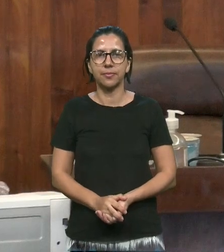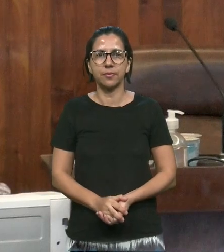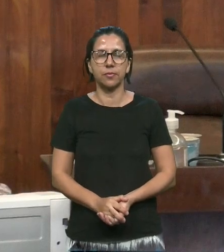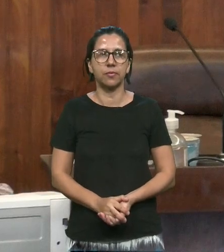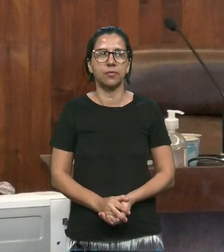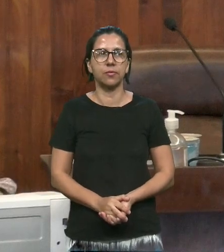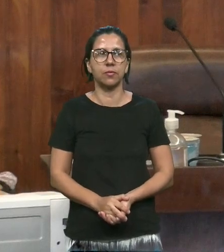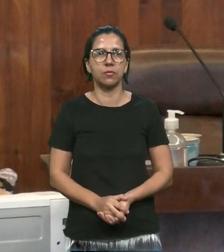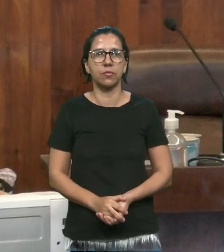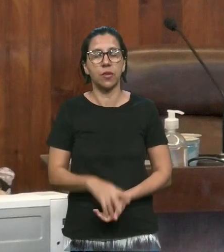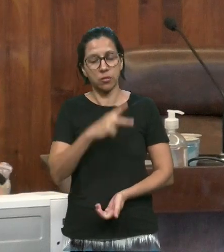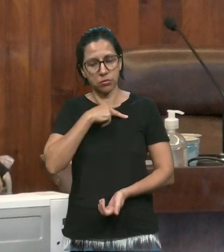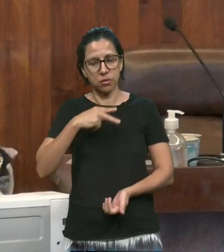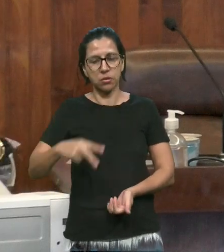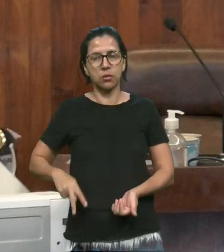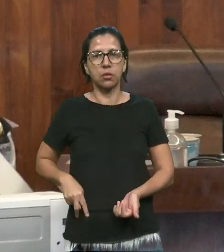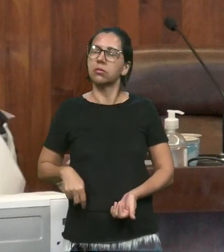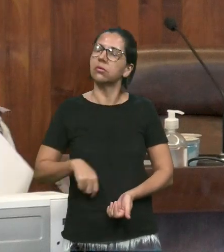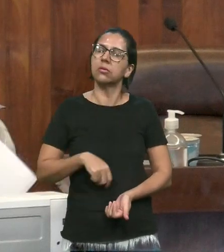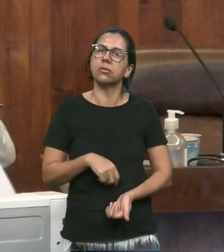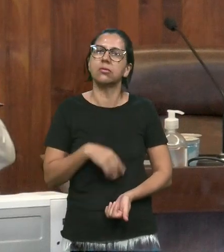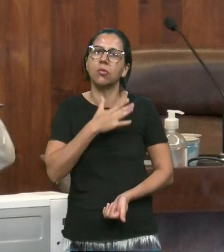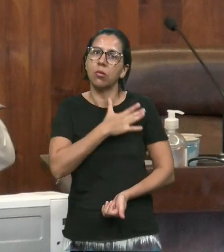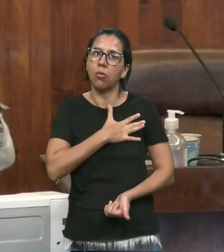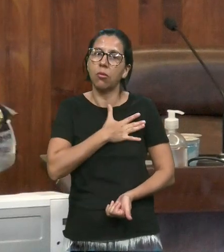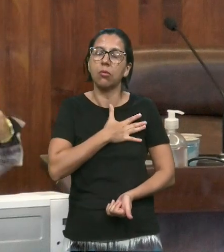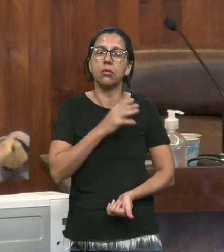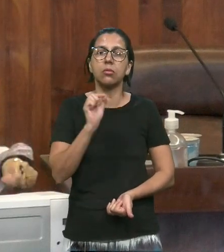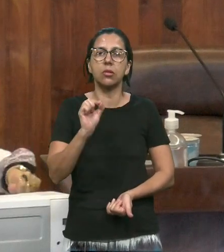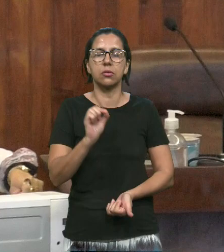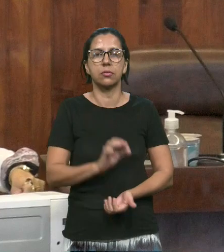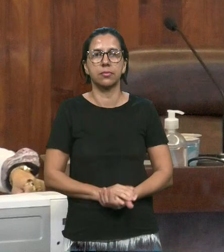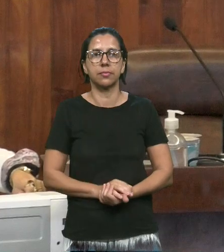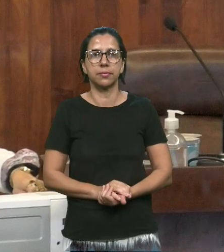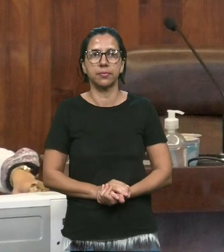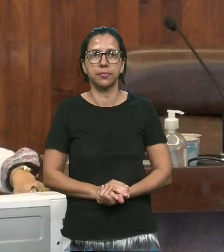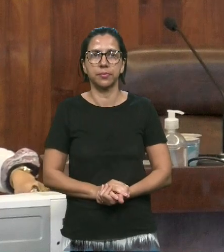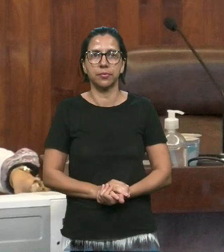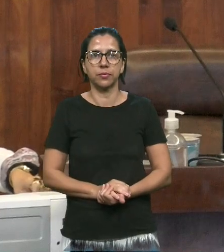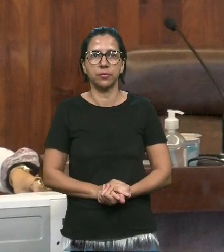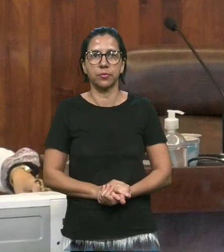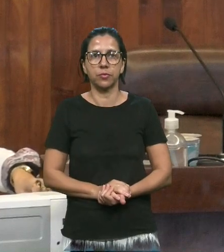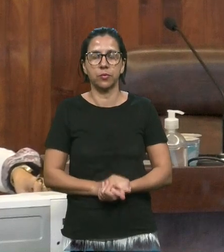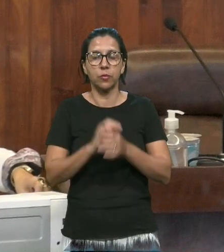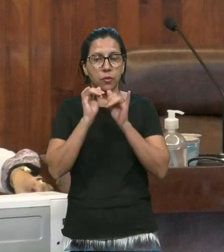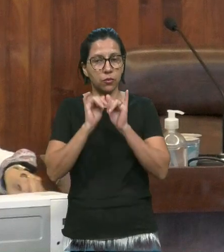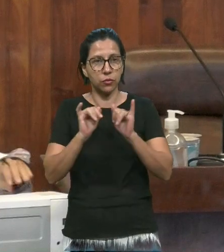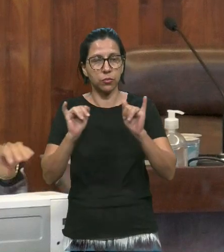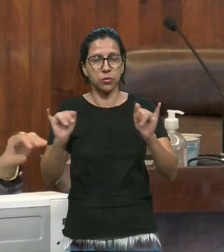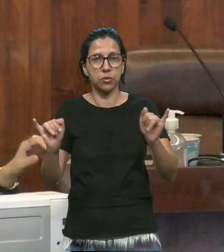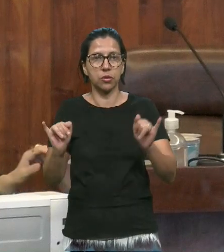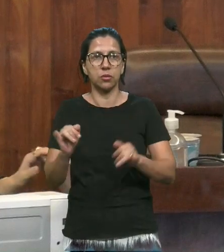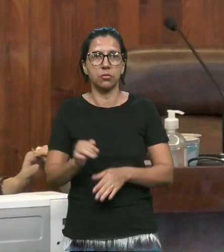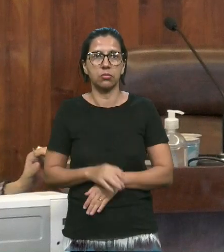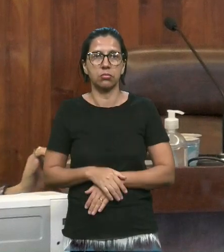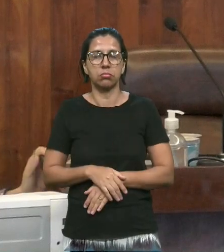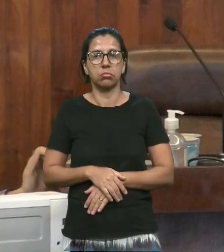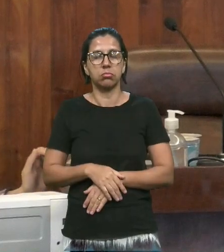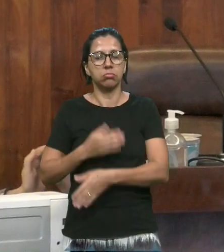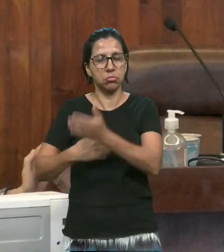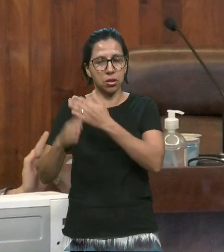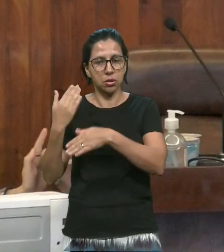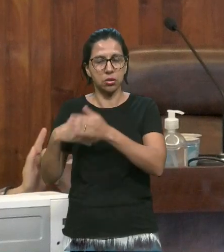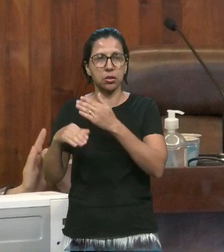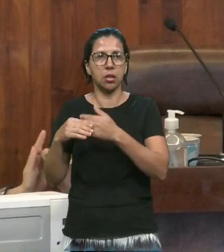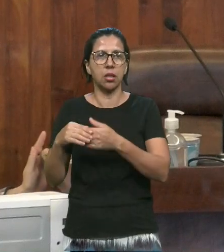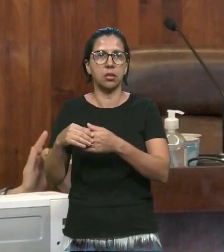Senhor presidente, eu gostaria de pôr uma informação aqui. Eu fui prefeito 3 vezes,